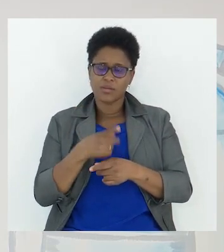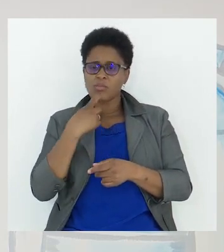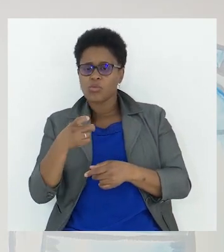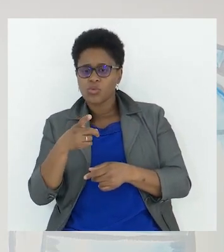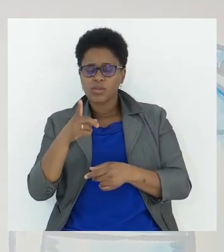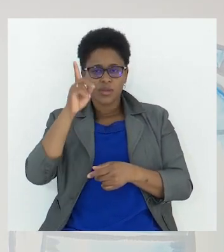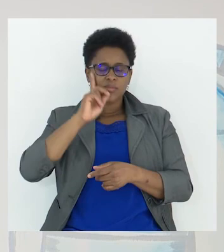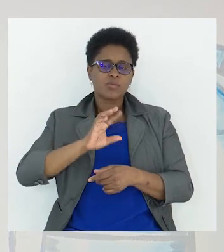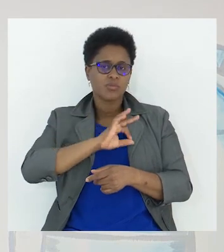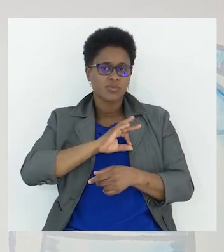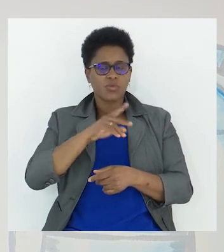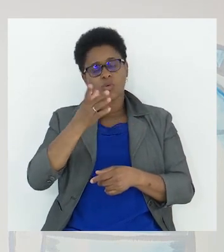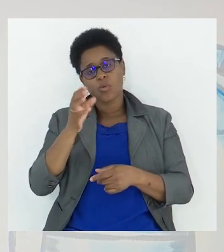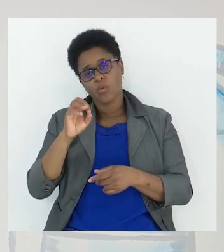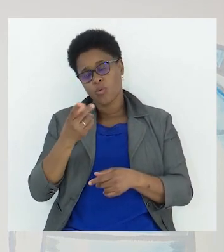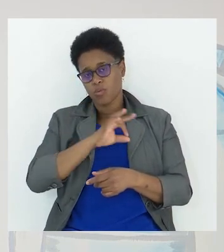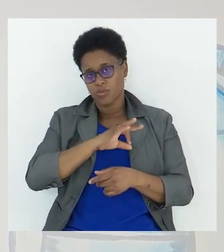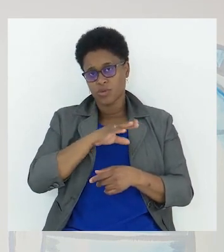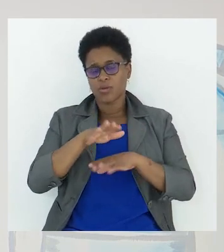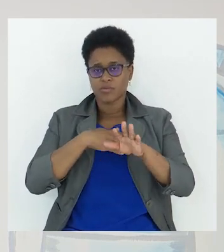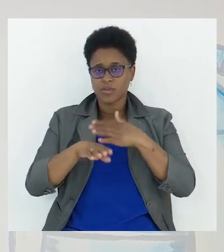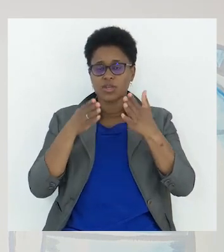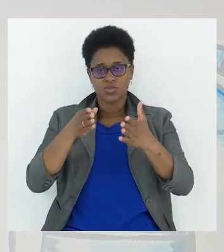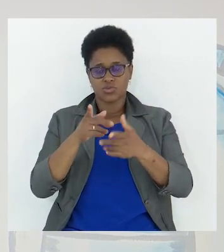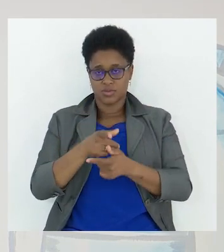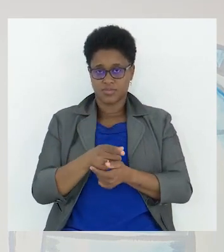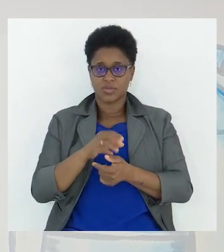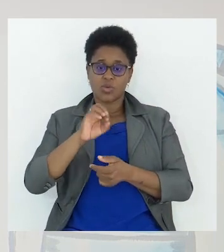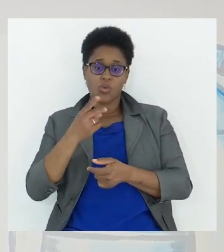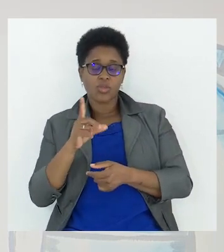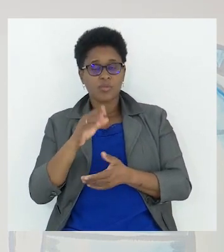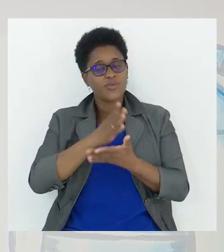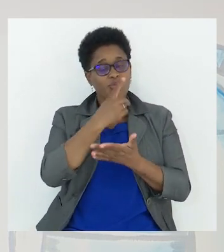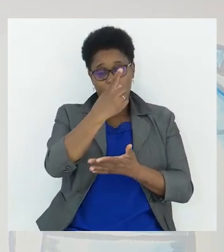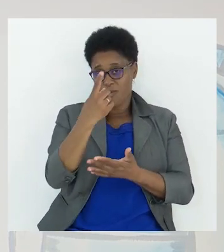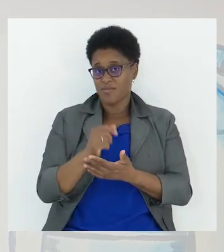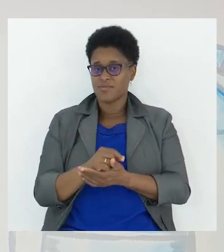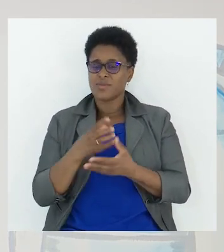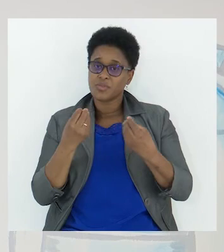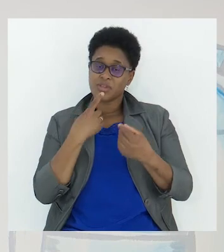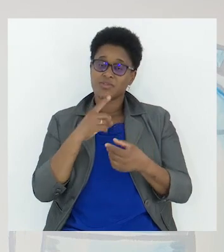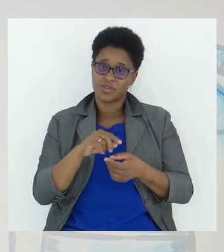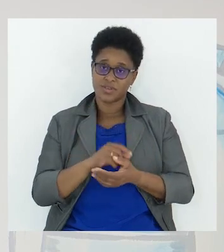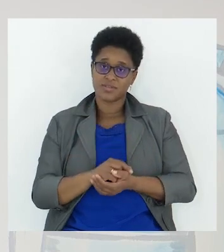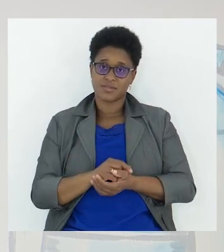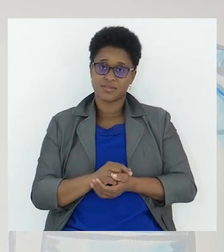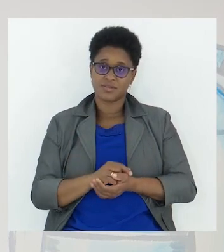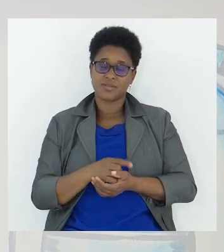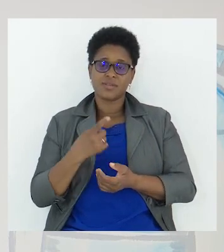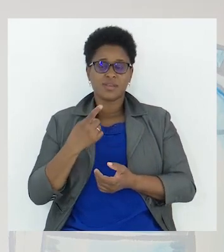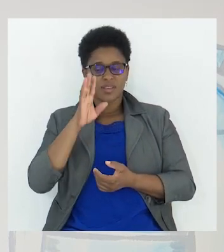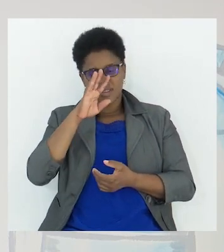professora podem fazer essa ajuda. Ou também sozinho. Certas vezes, se a